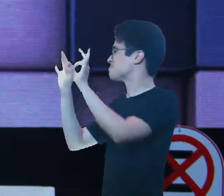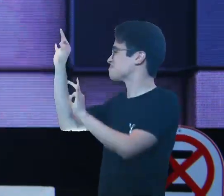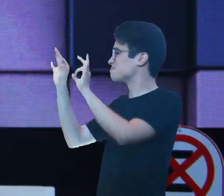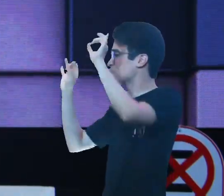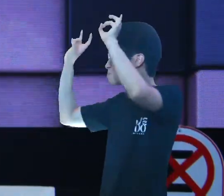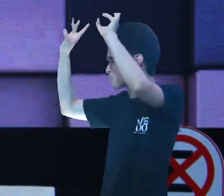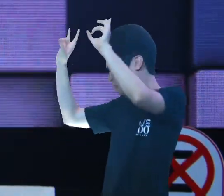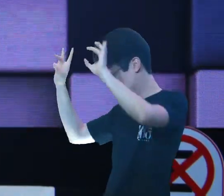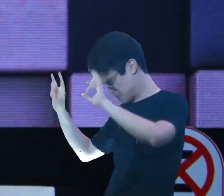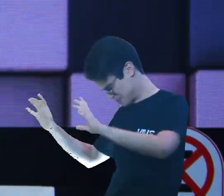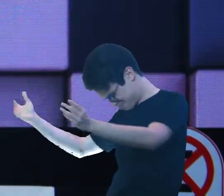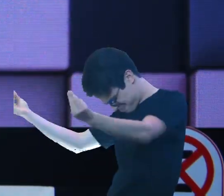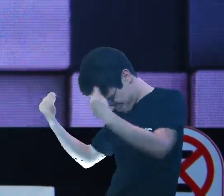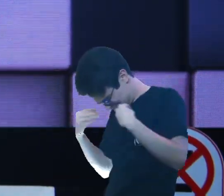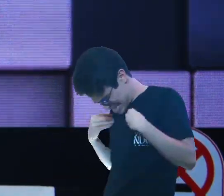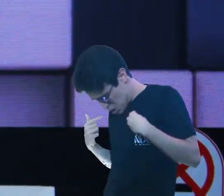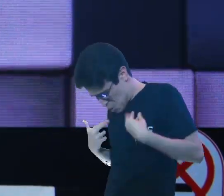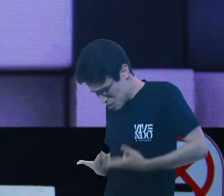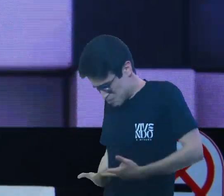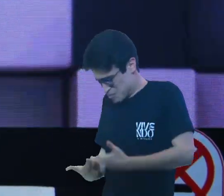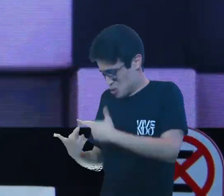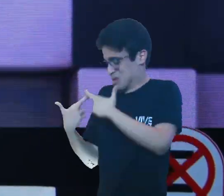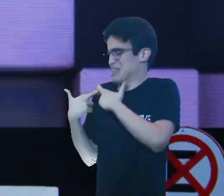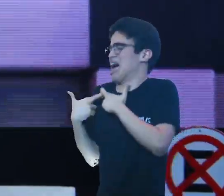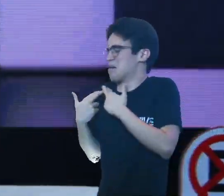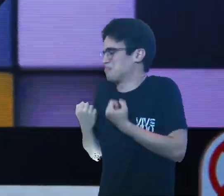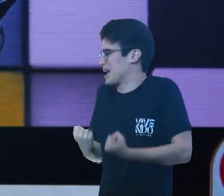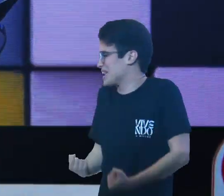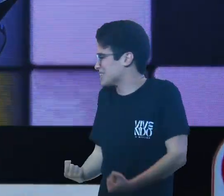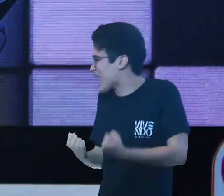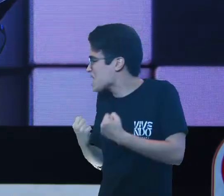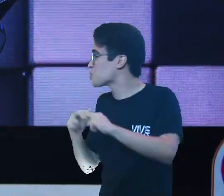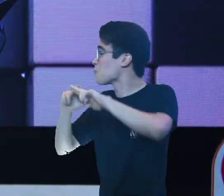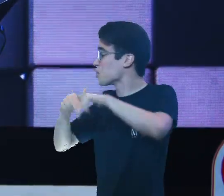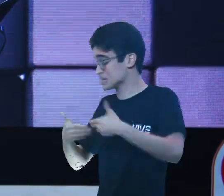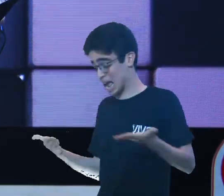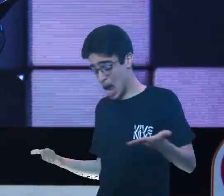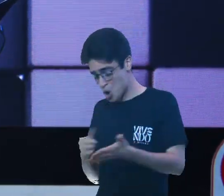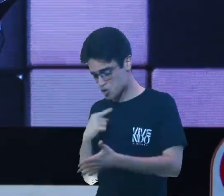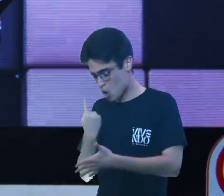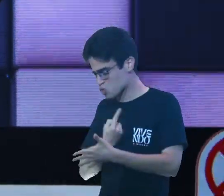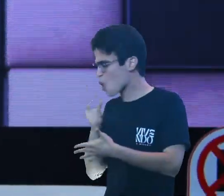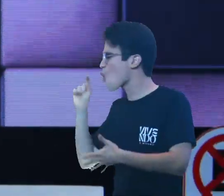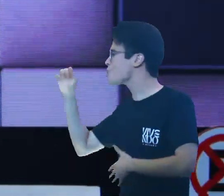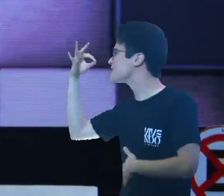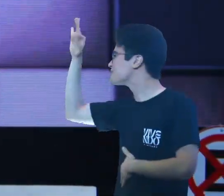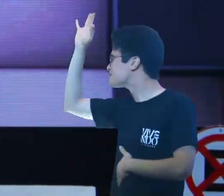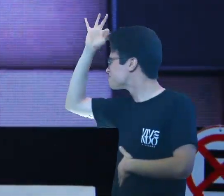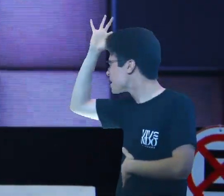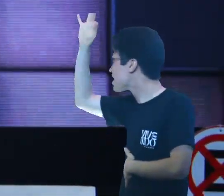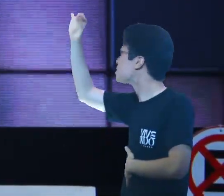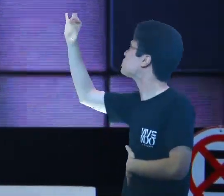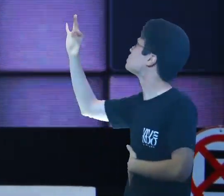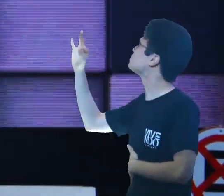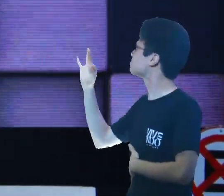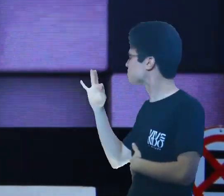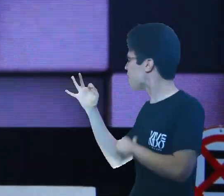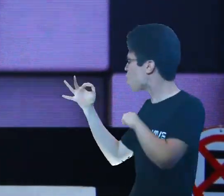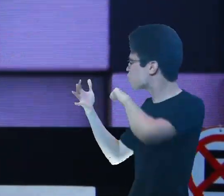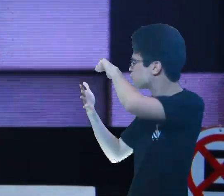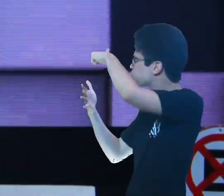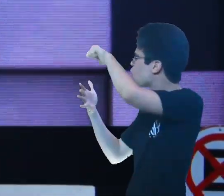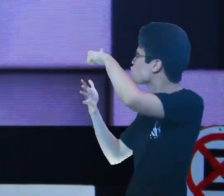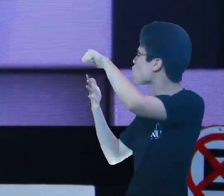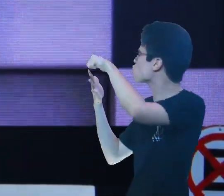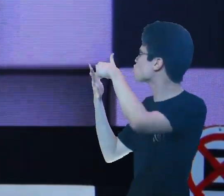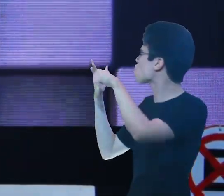muita responsabilidade. Então, nesses dias de conferir o que o teu Espírito quer trazer a